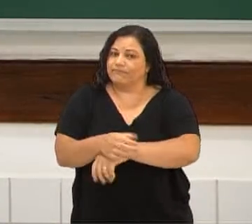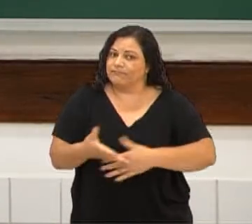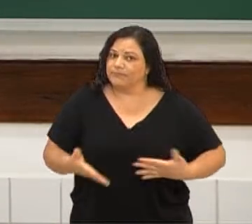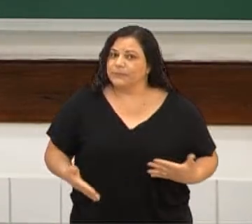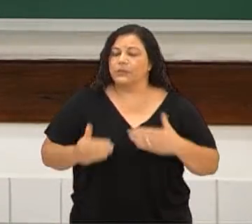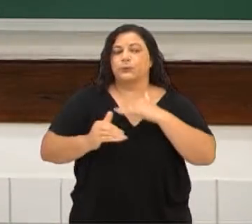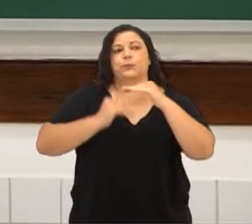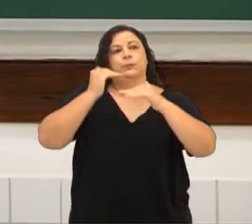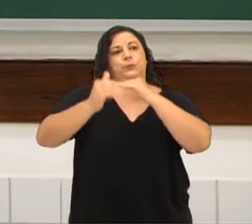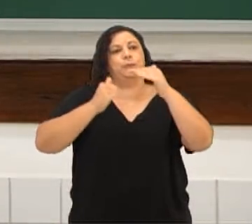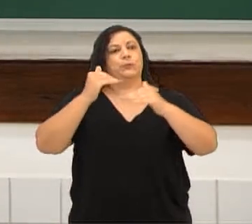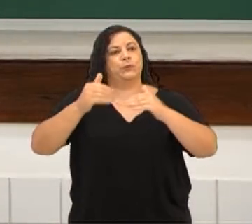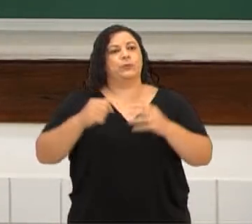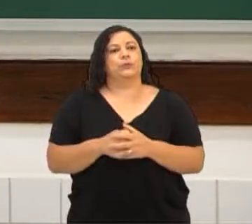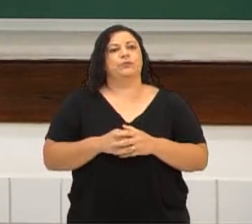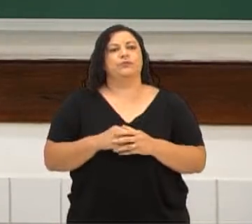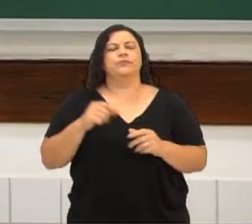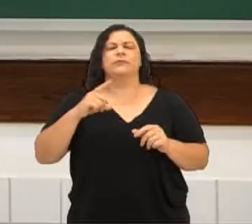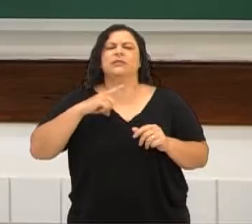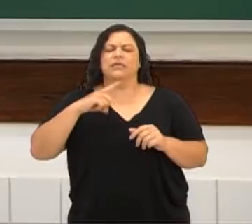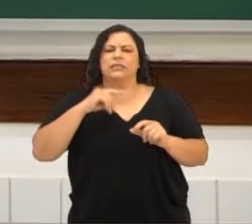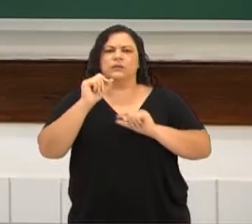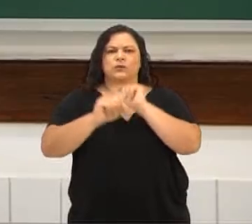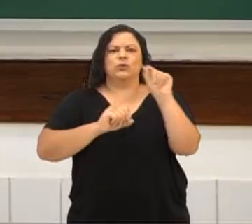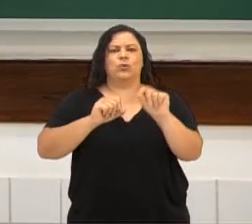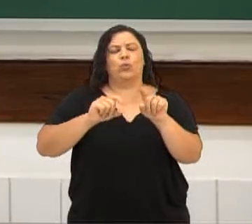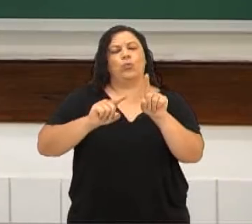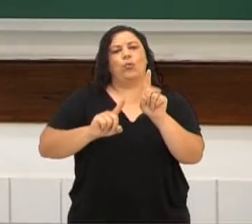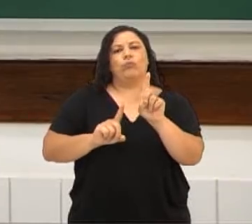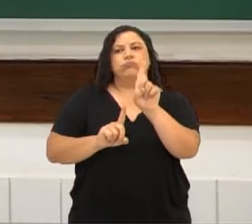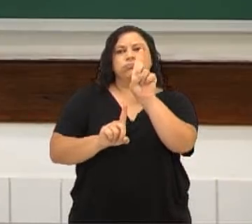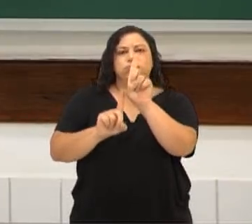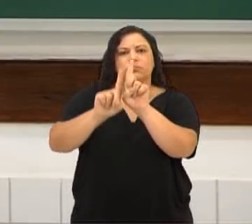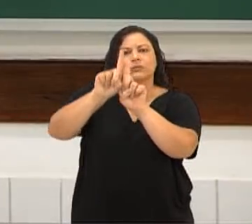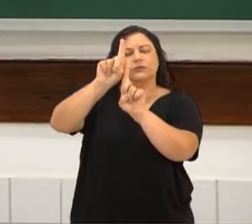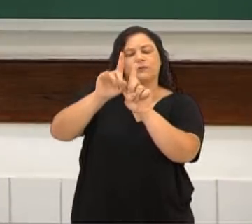de desenvolvimento médio ou alto.